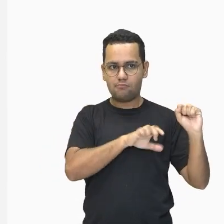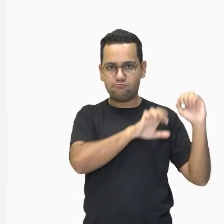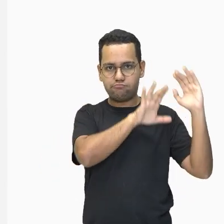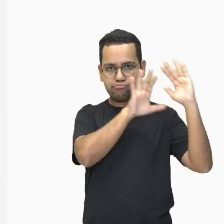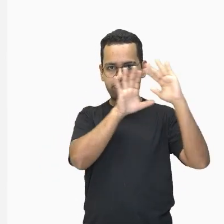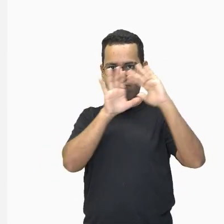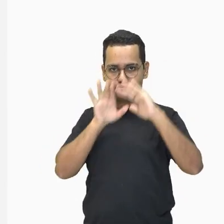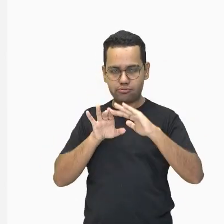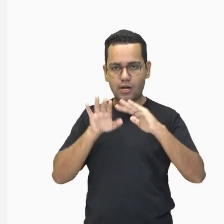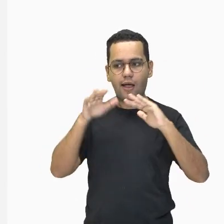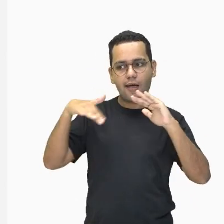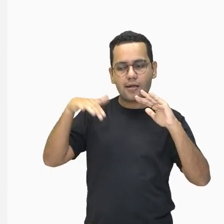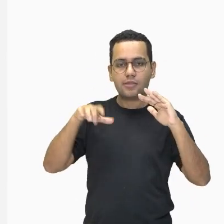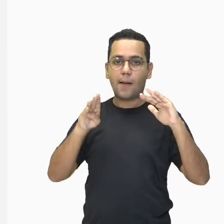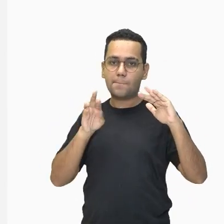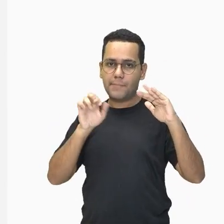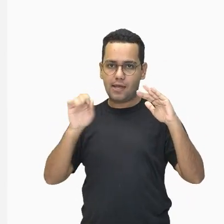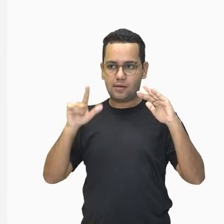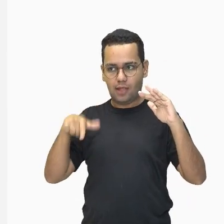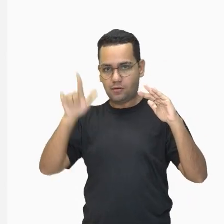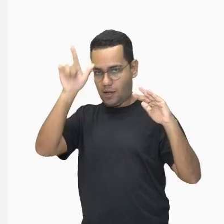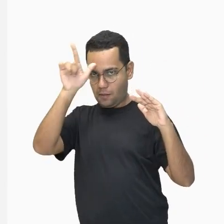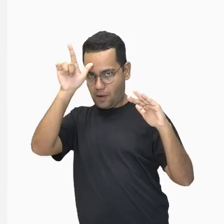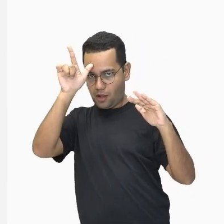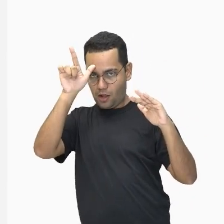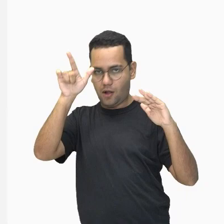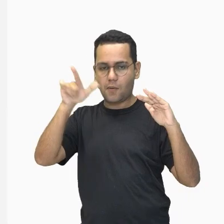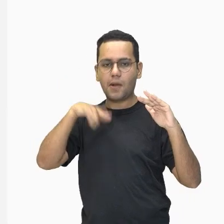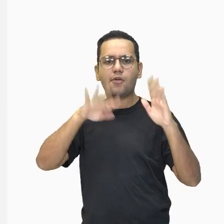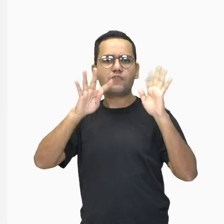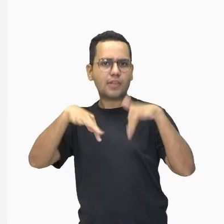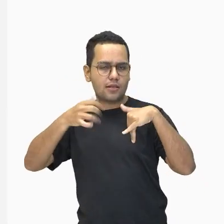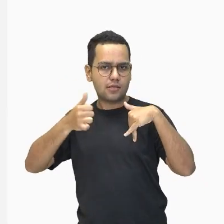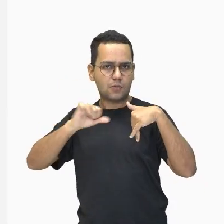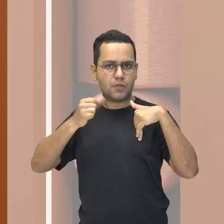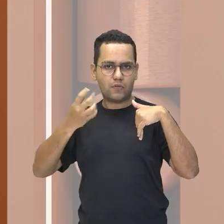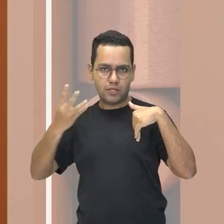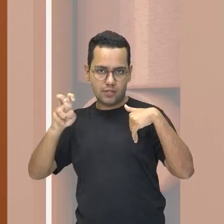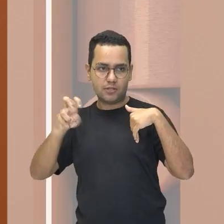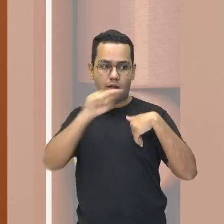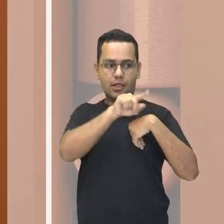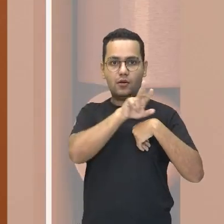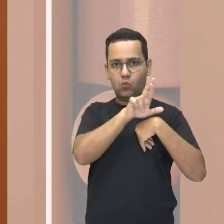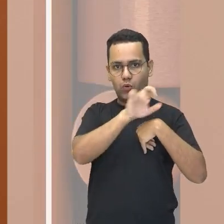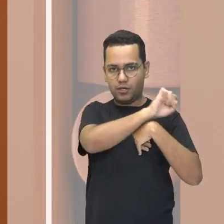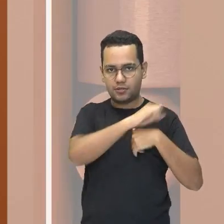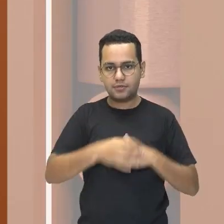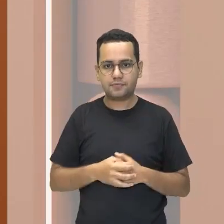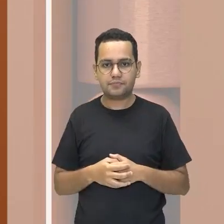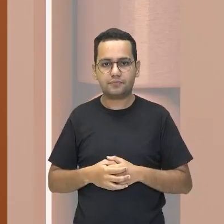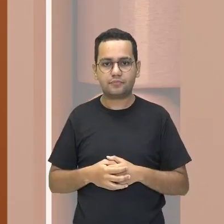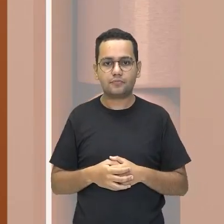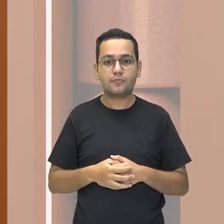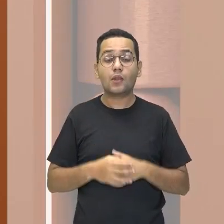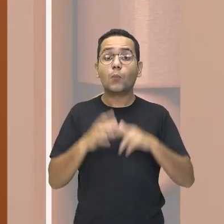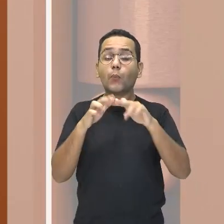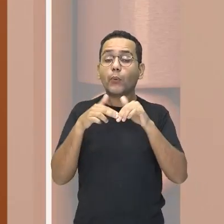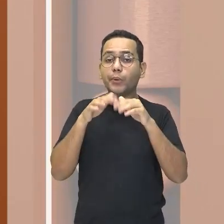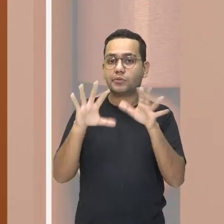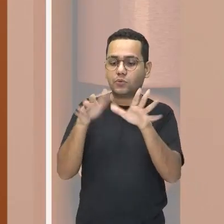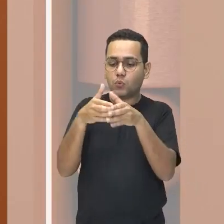e essa invasão só culminaria lá em 45. Mas, desde 43, os aliados já estavam traçando